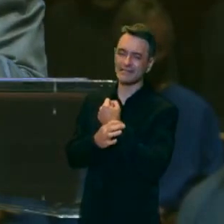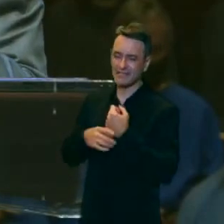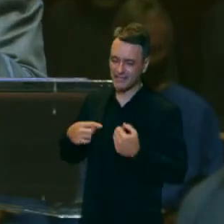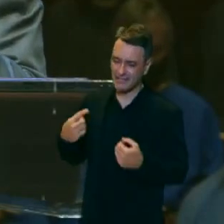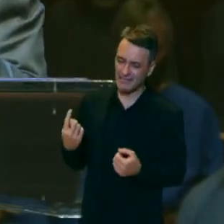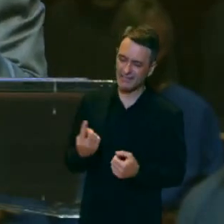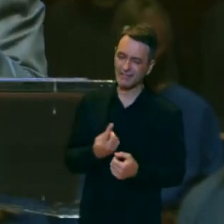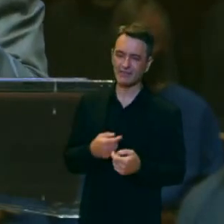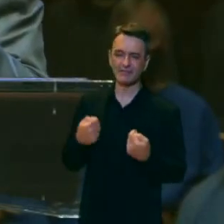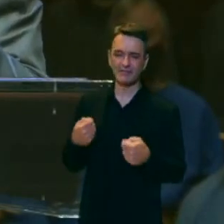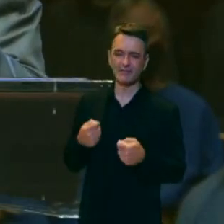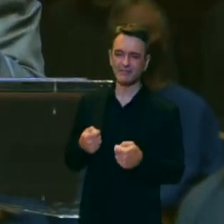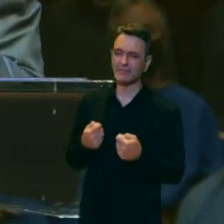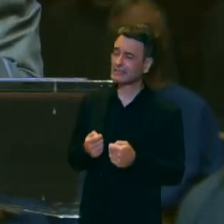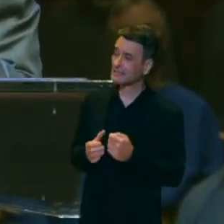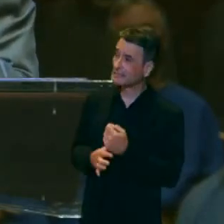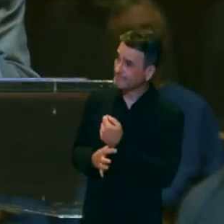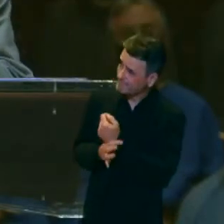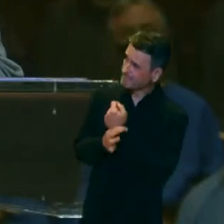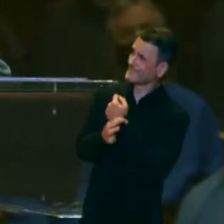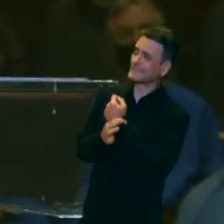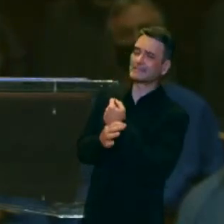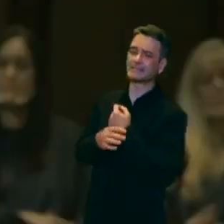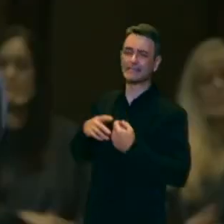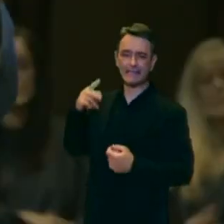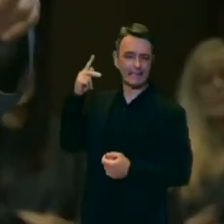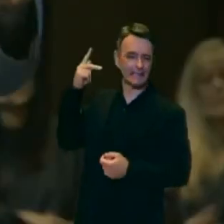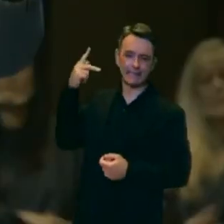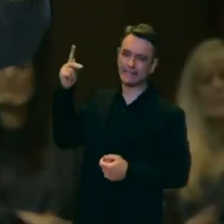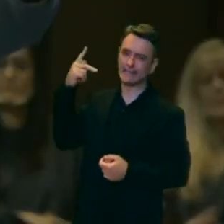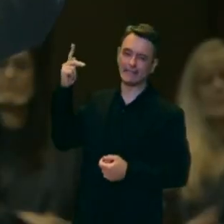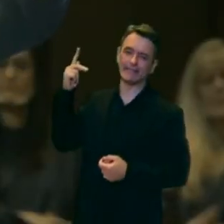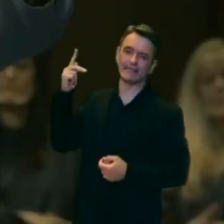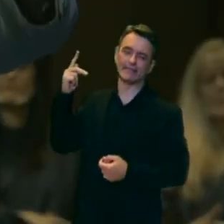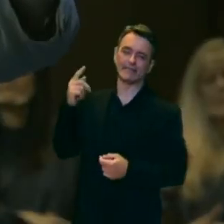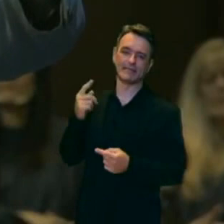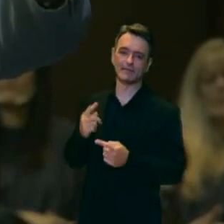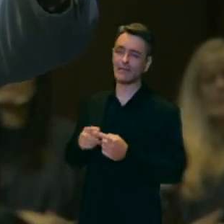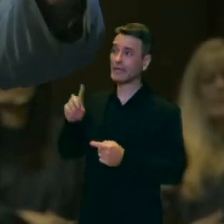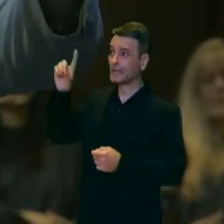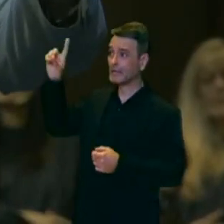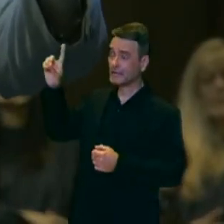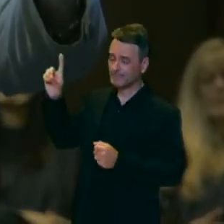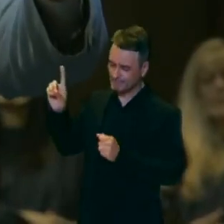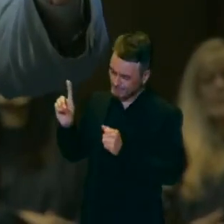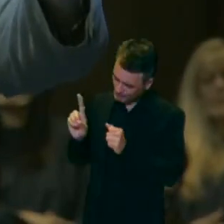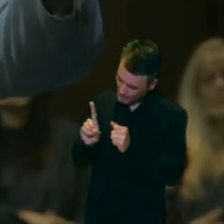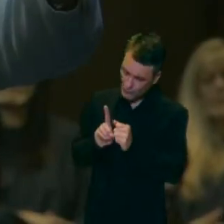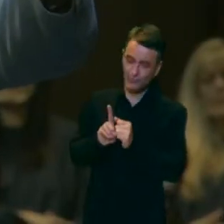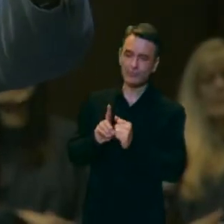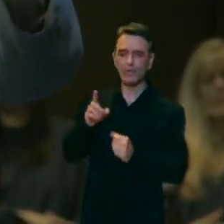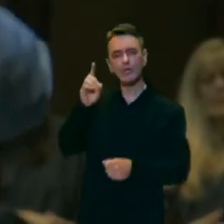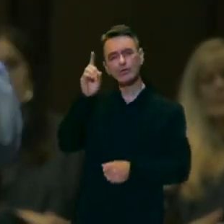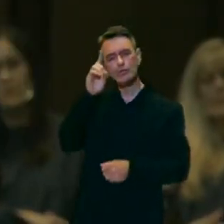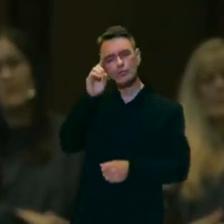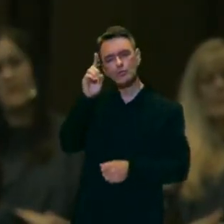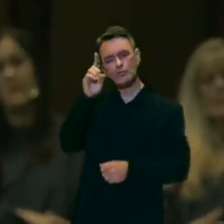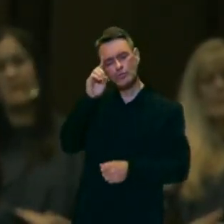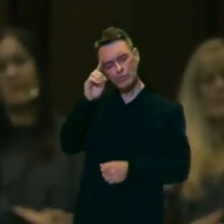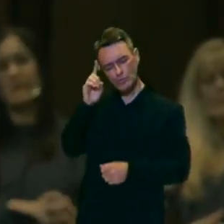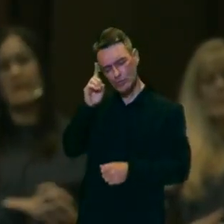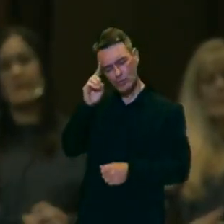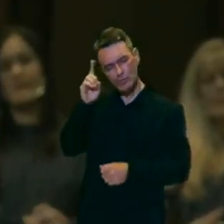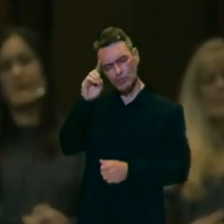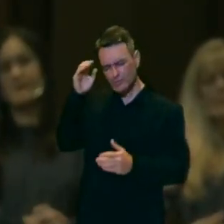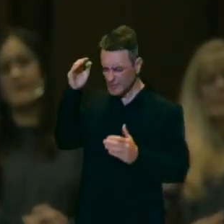não ficamos desiludidos, porque o Senhor está conosco todos os dias até a consumação